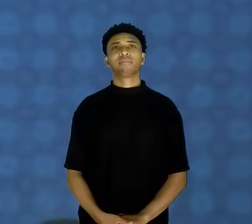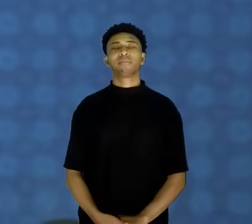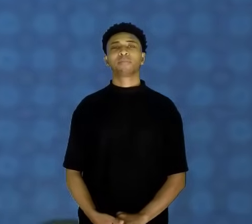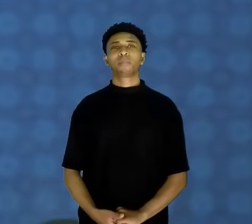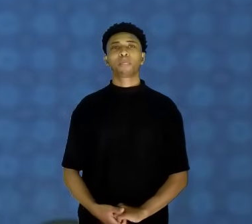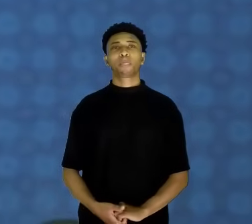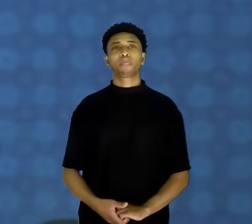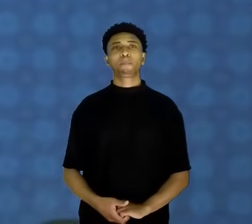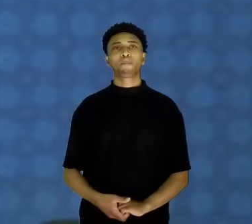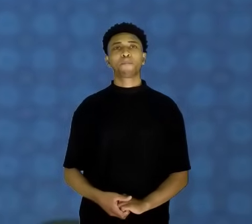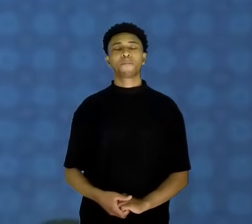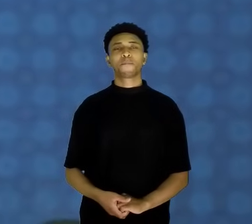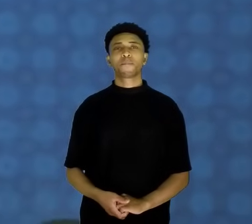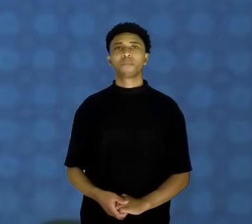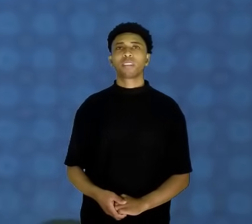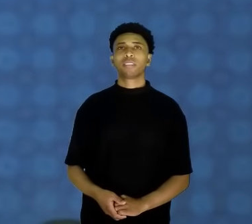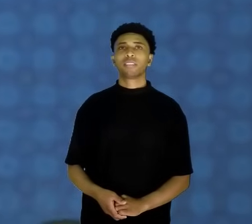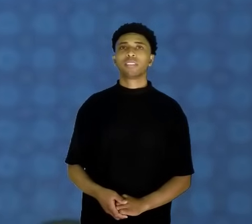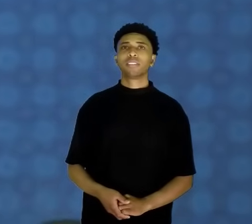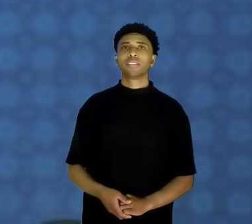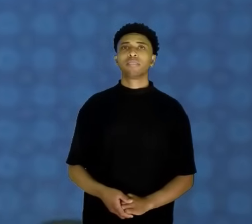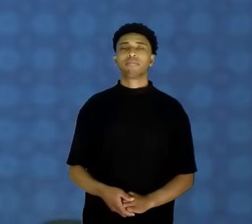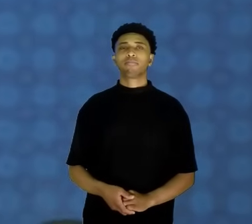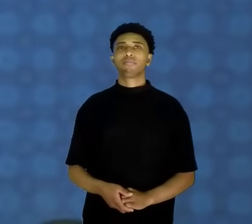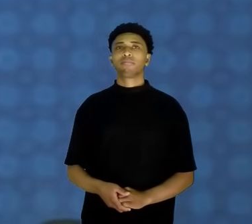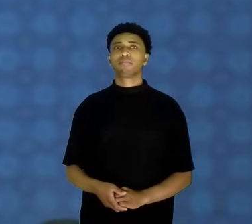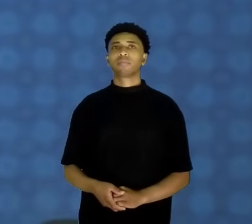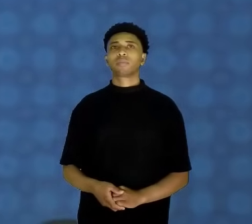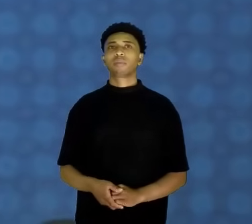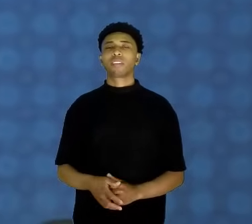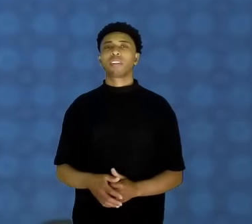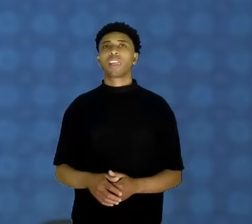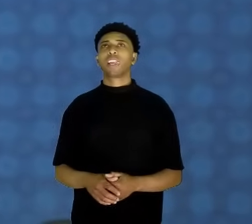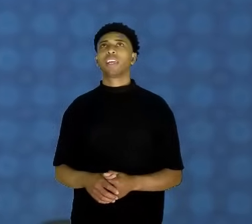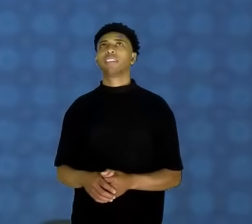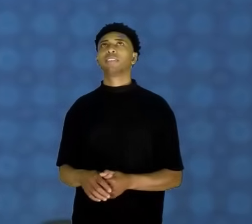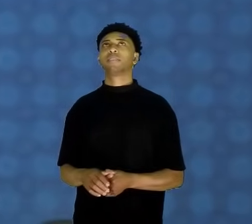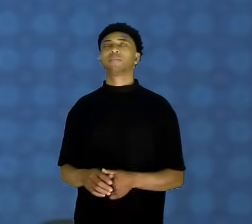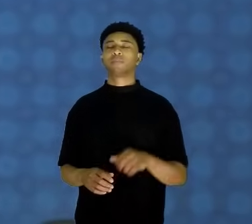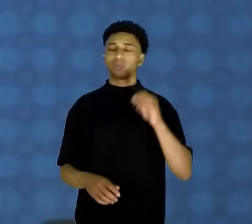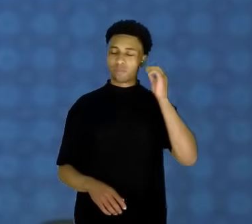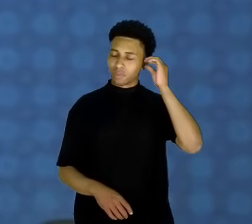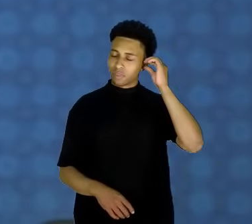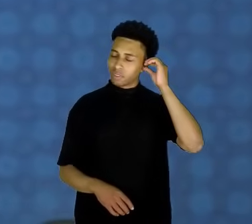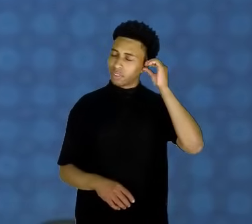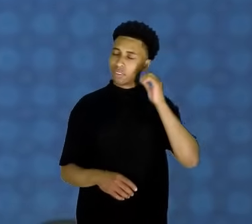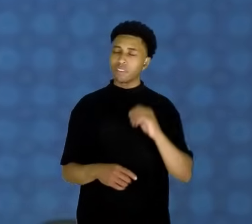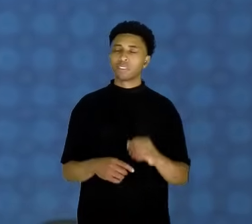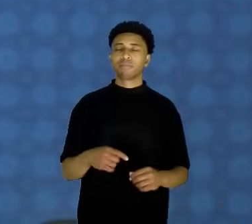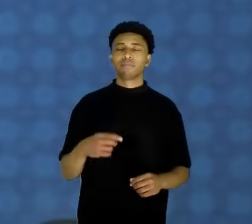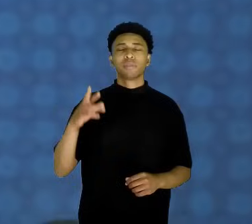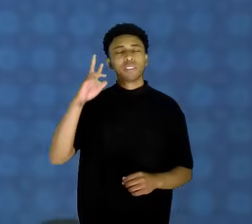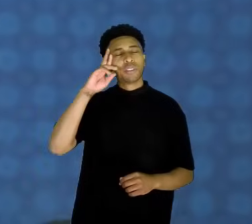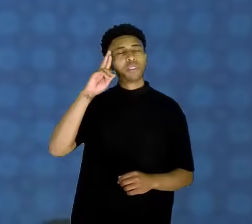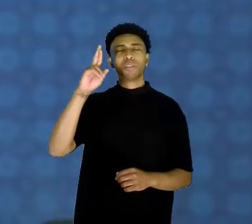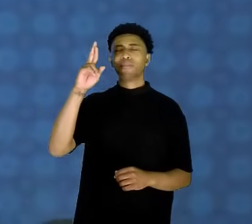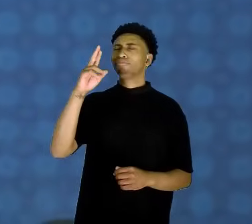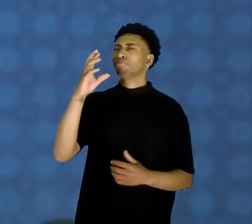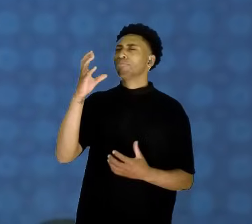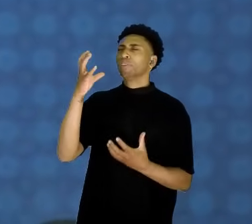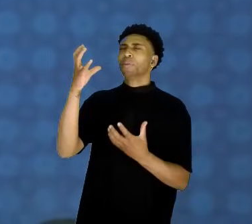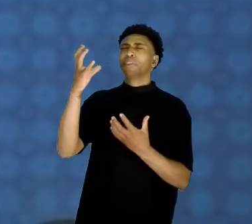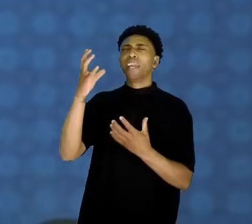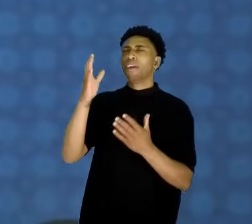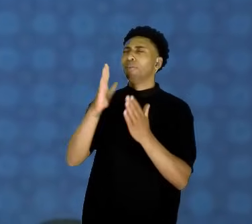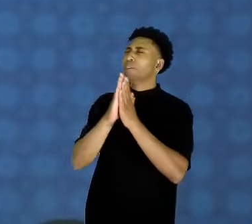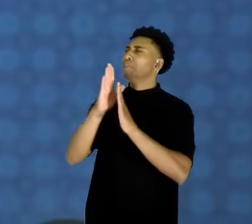não passo de um cachorrinho, eu sei. Mas Senhor, eu quero te adorar, Senhor. Mas por favor, me dê ao menos